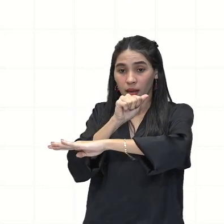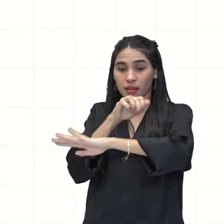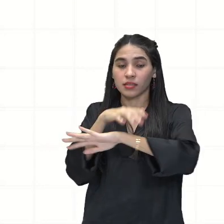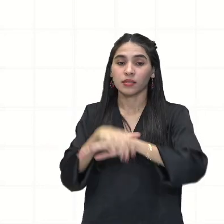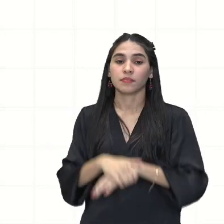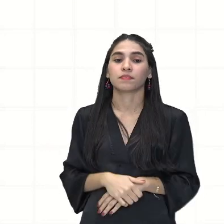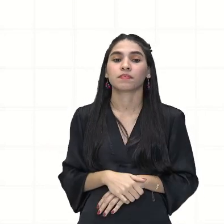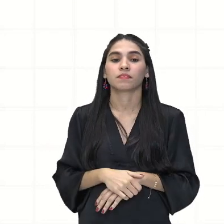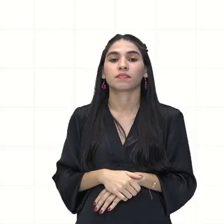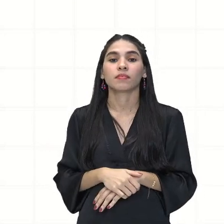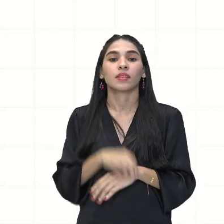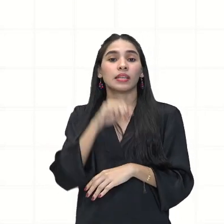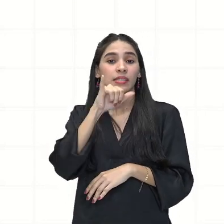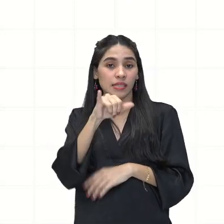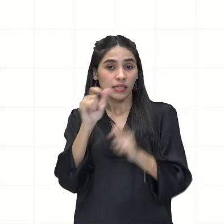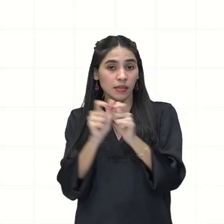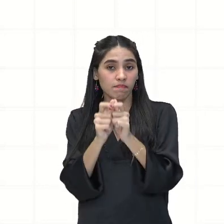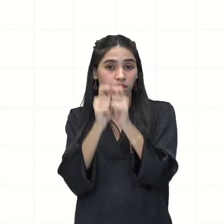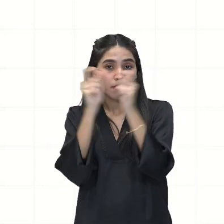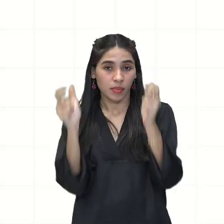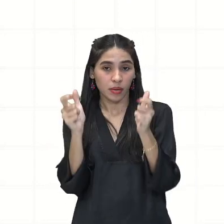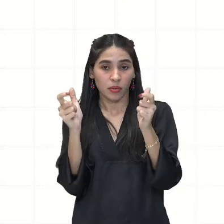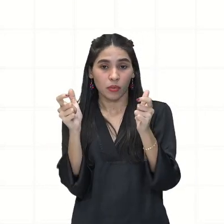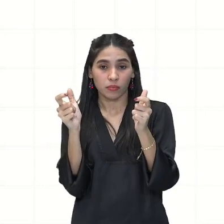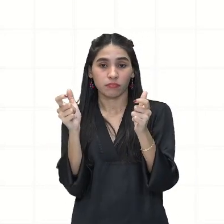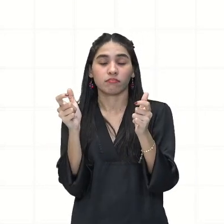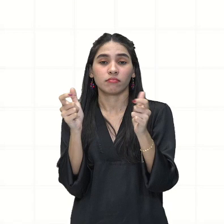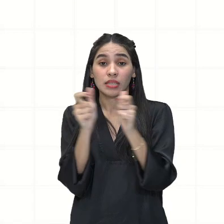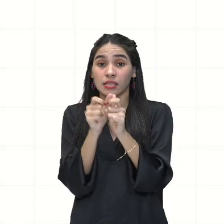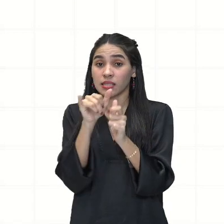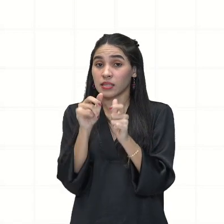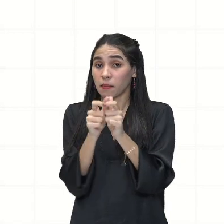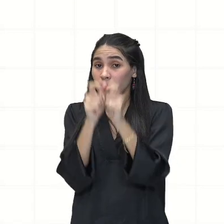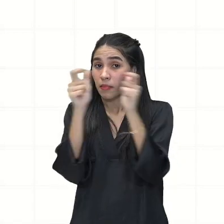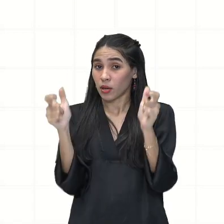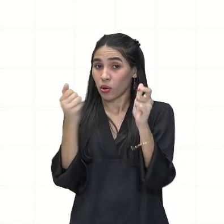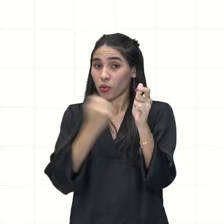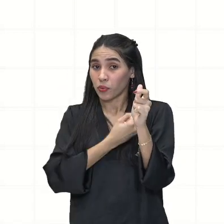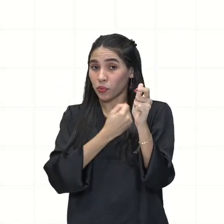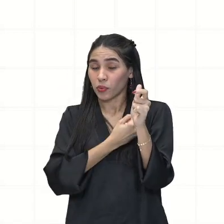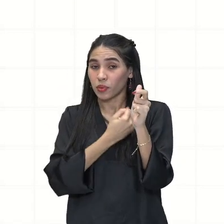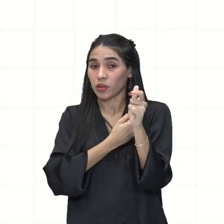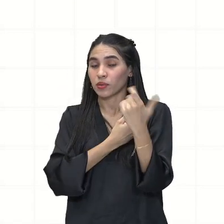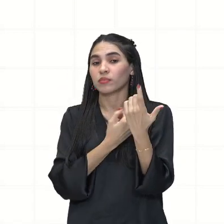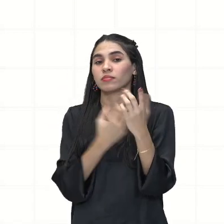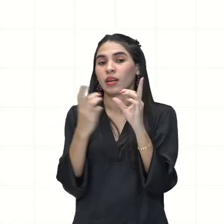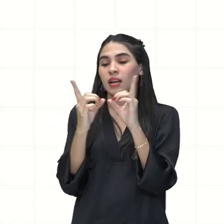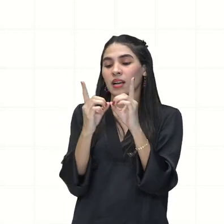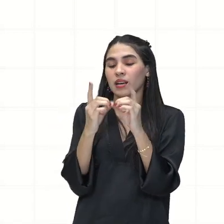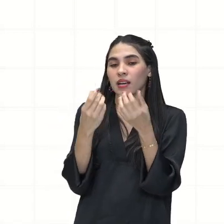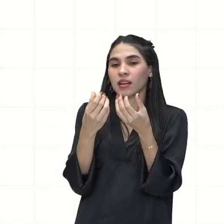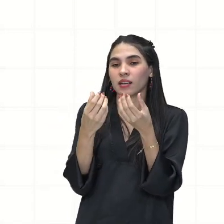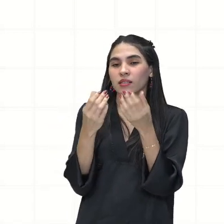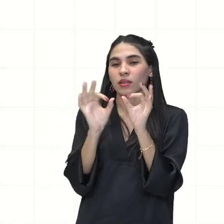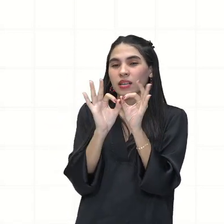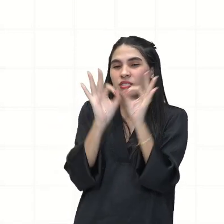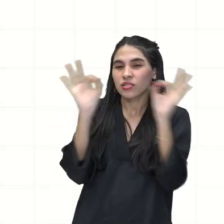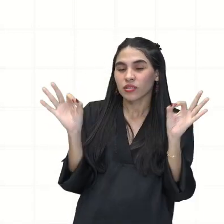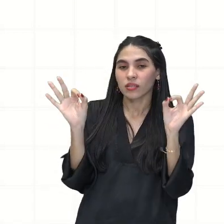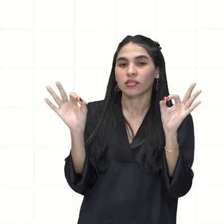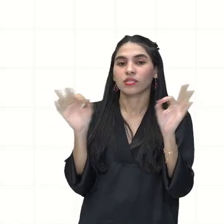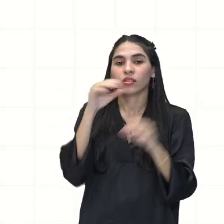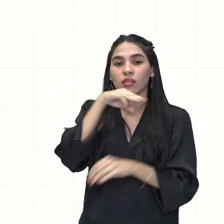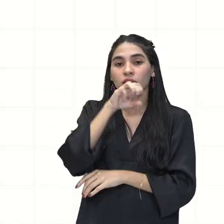Quanto maior, ó, esses valores estão o que? Mais distantes da